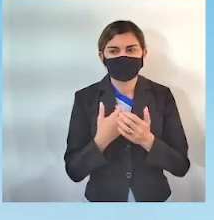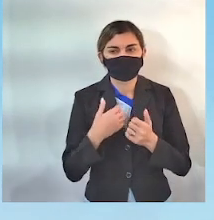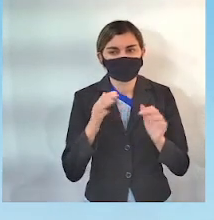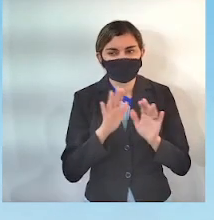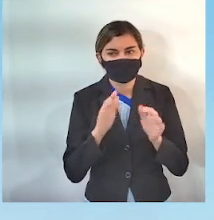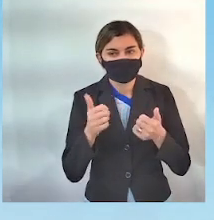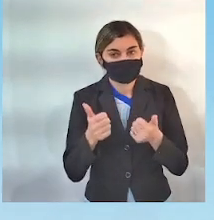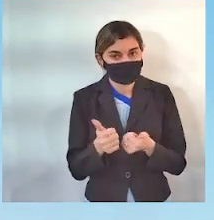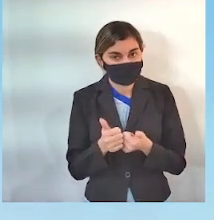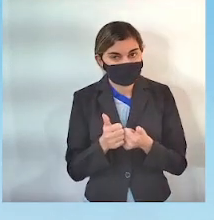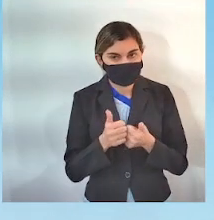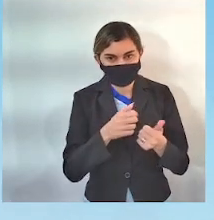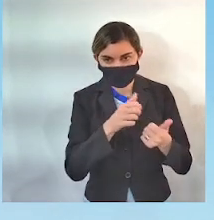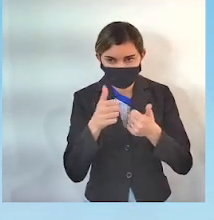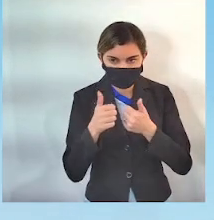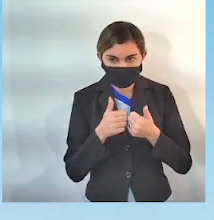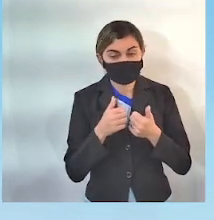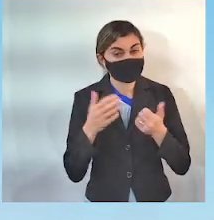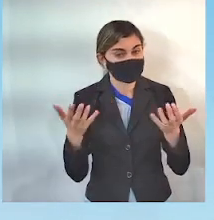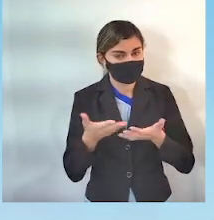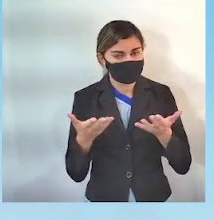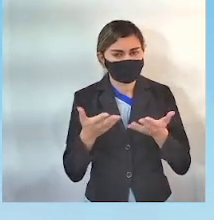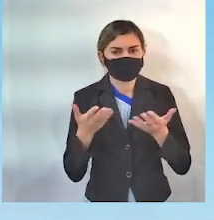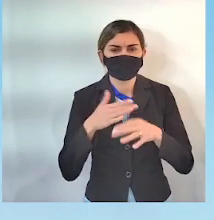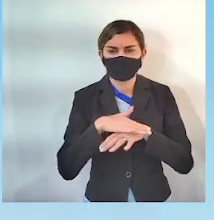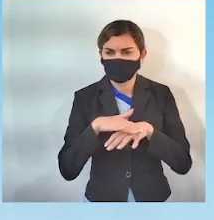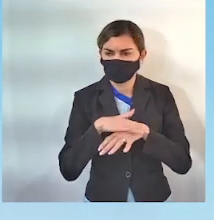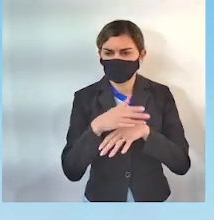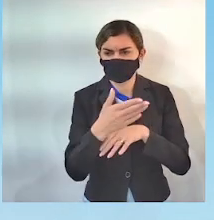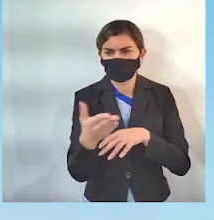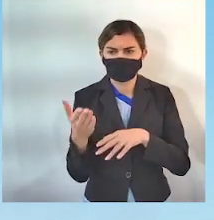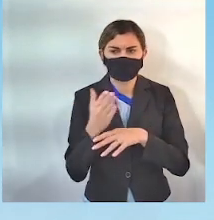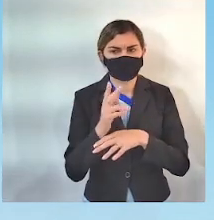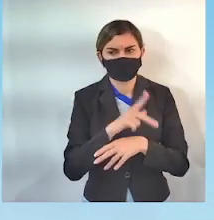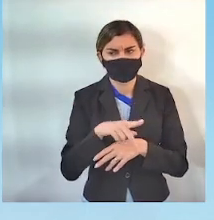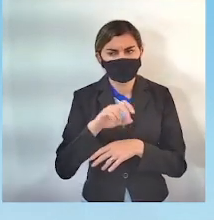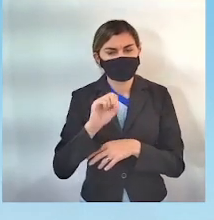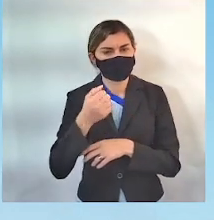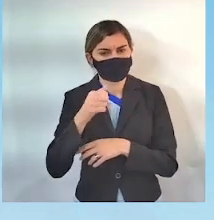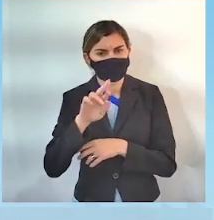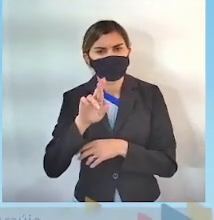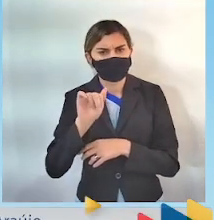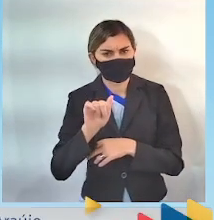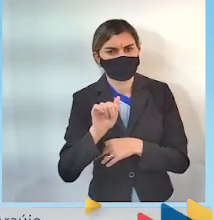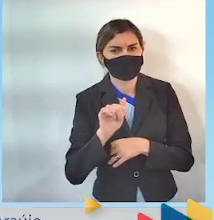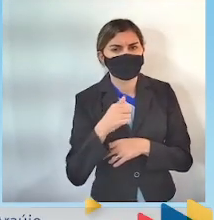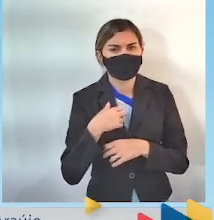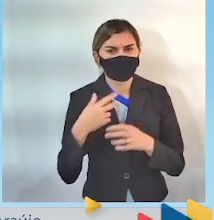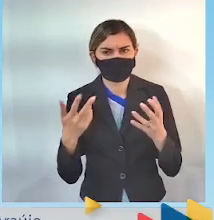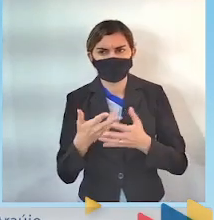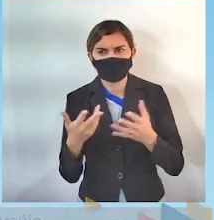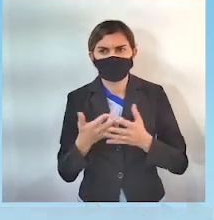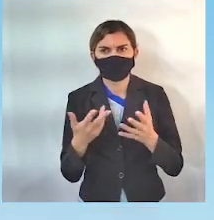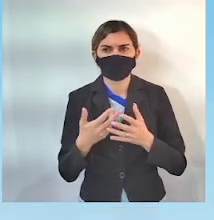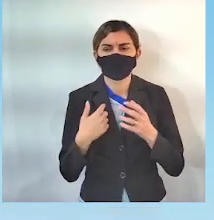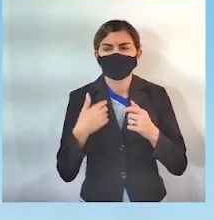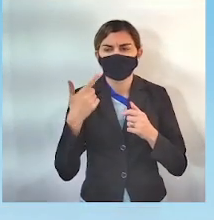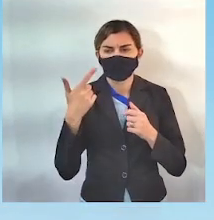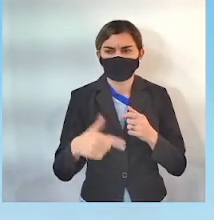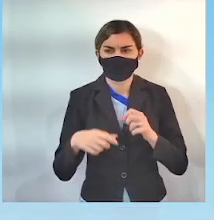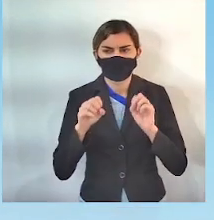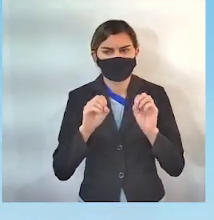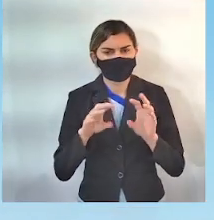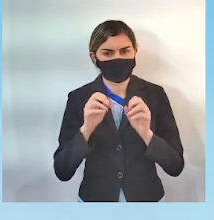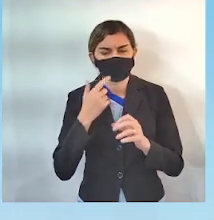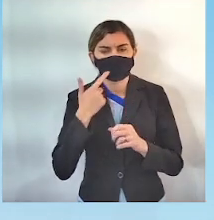How are you today? Como estão vocês hoje? Eu sou a professora Sabrina Bonina e agora nós vamos iniciar mais uma aula